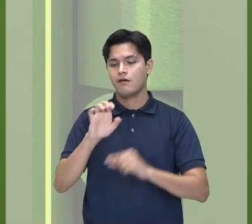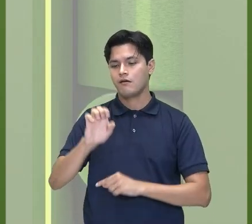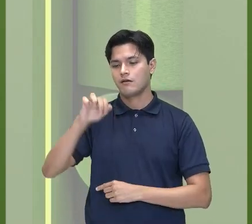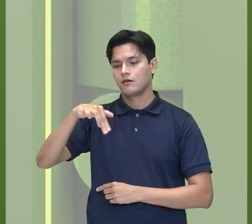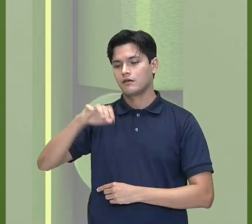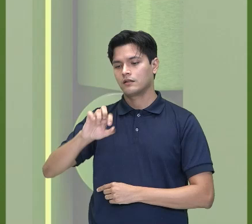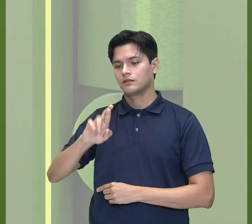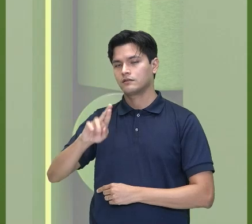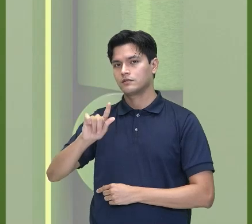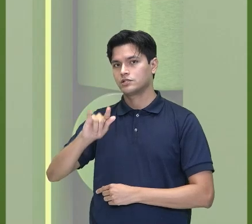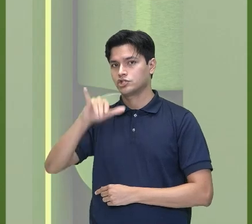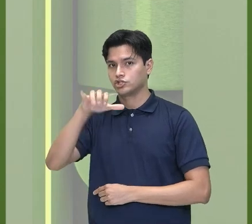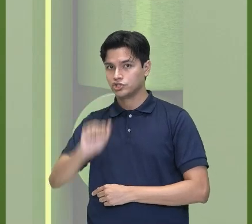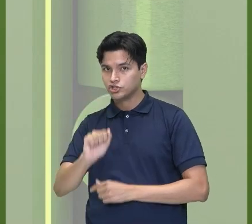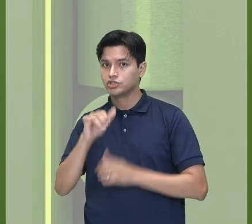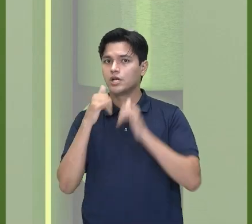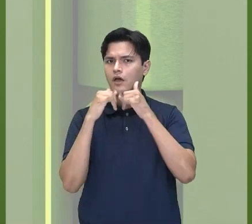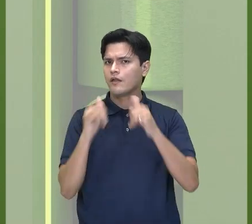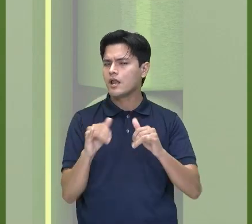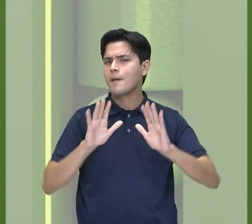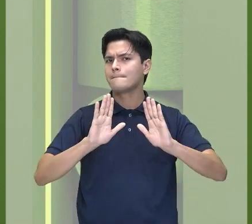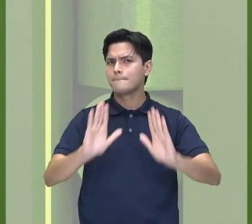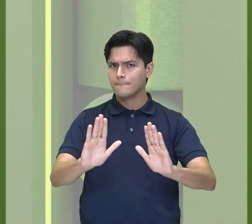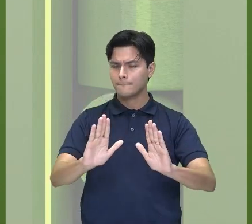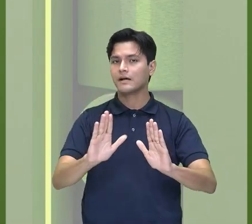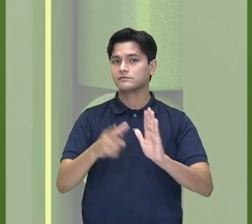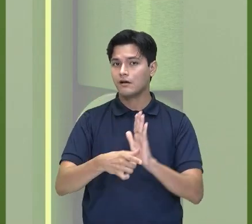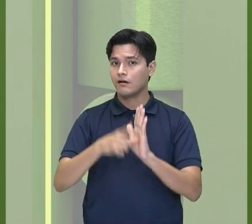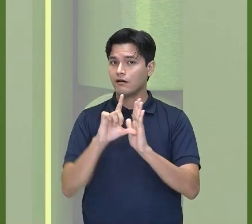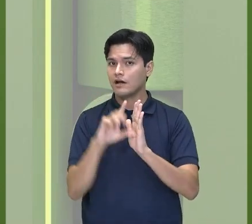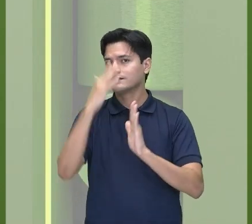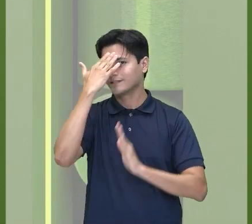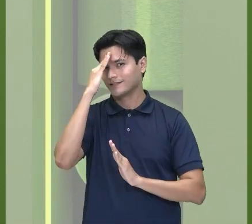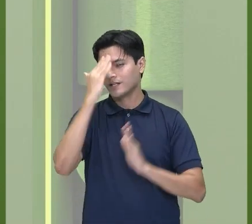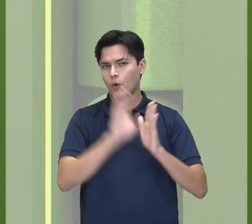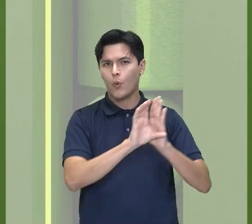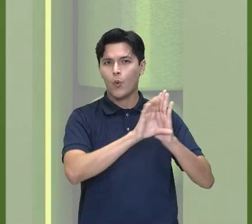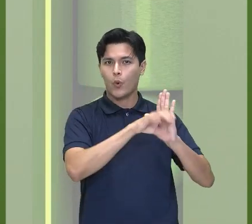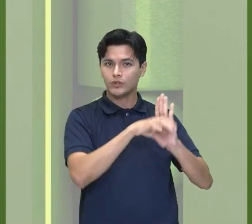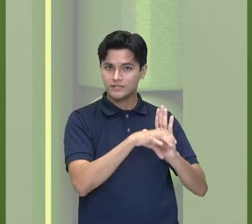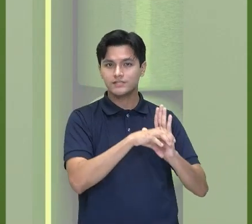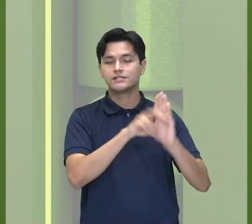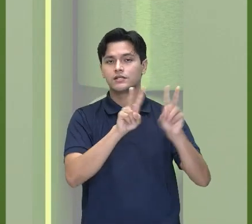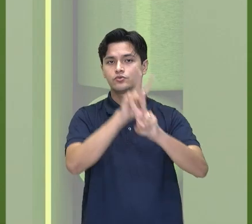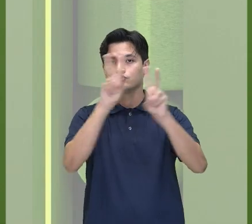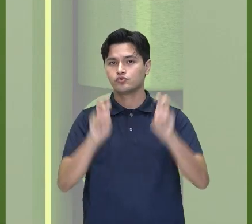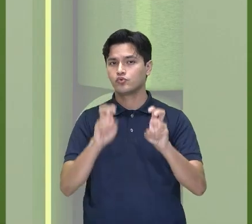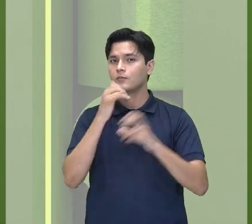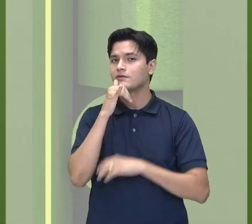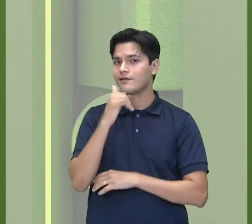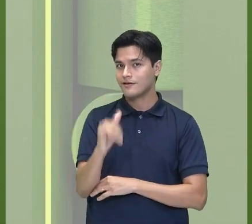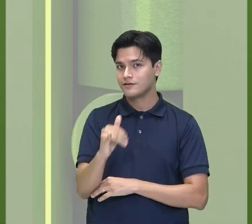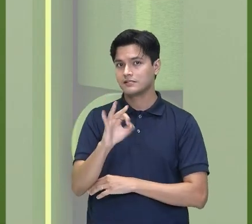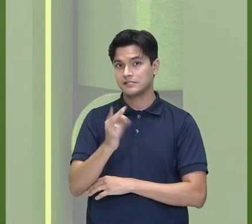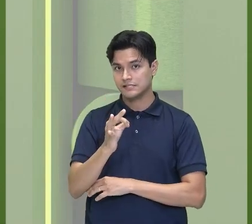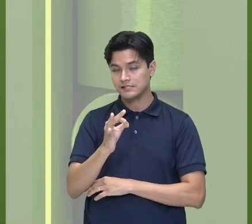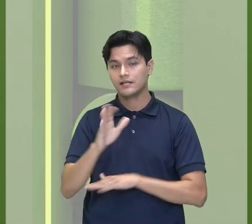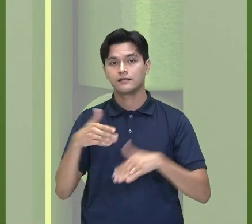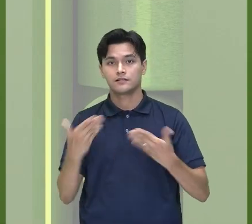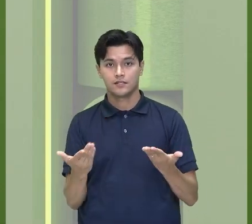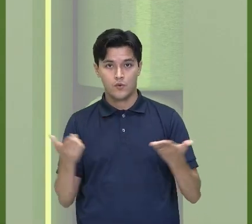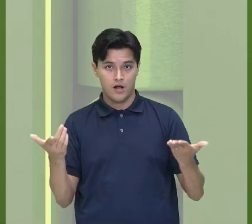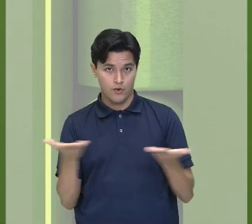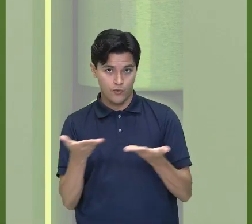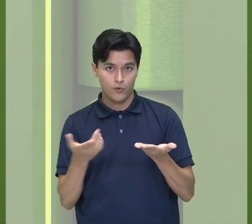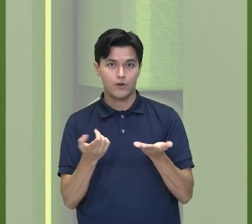a entender o que seria esse conceito tão amplo que a gente tem a respeito da energia. Então, eu trouxe aí um